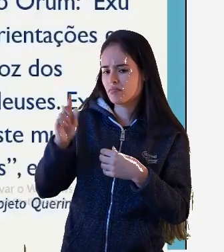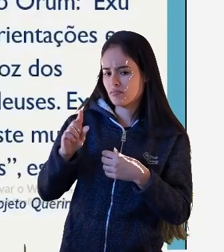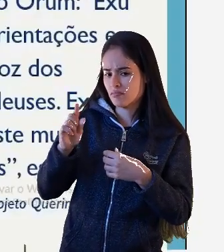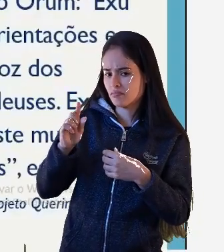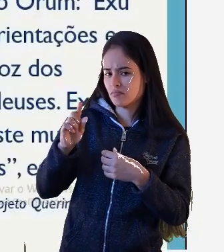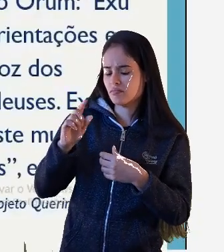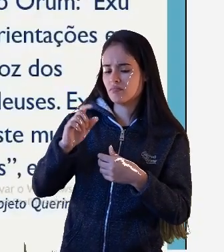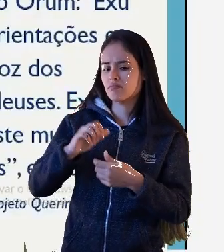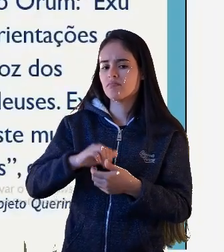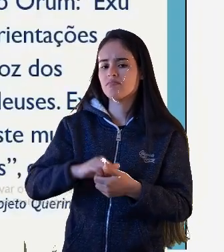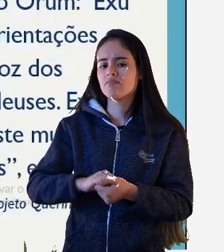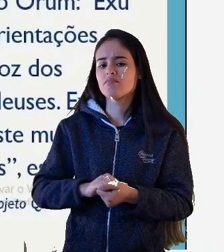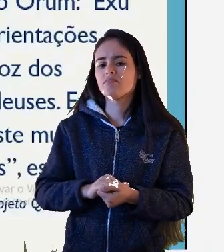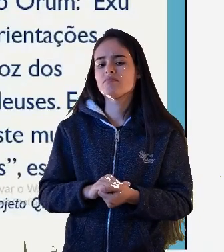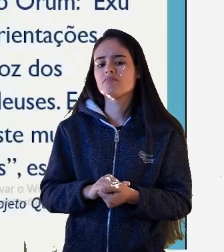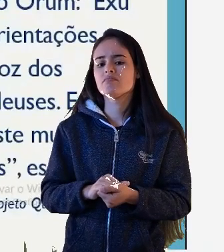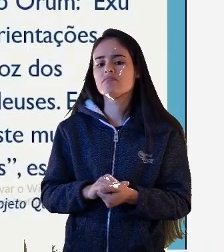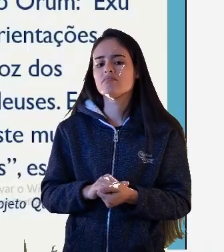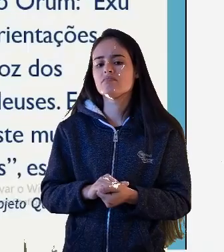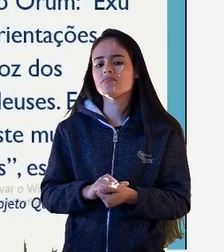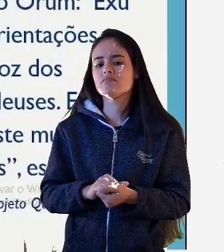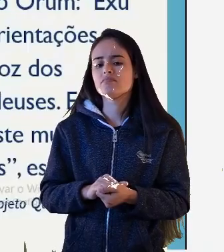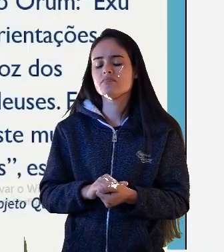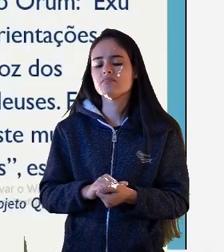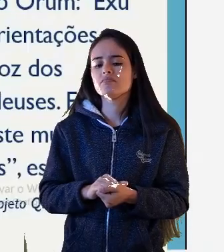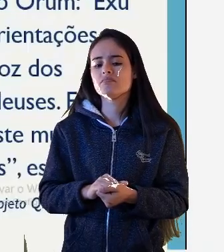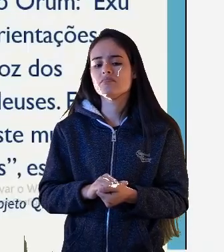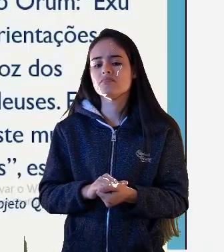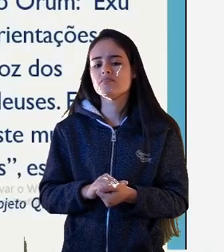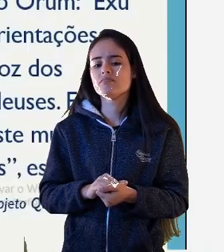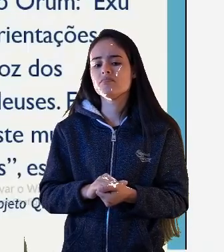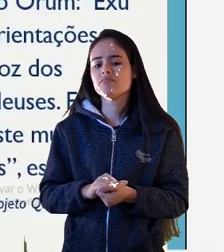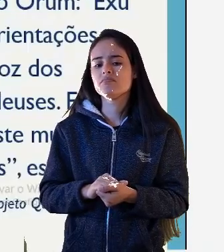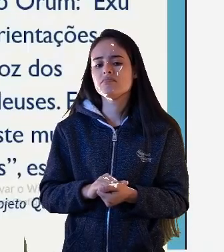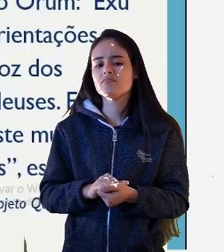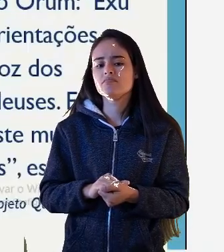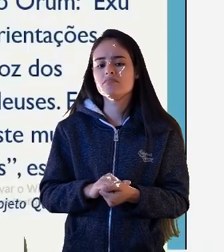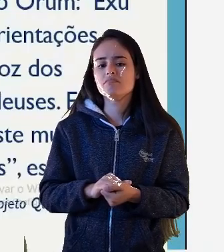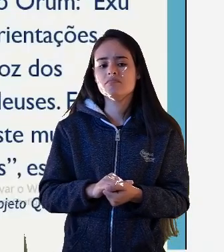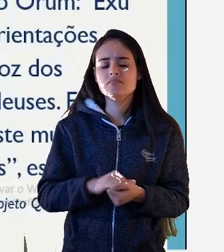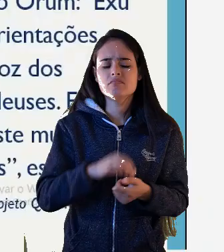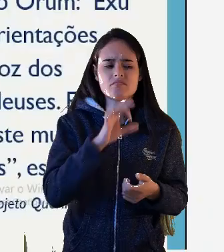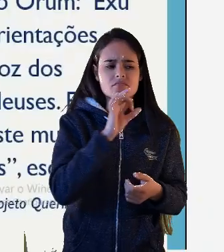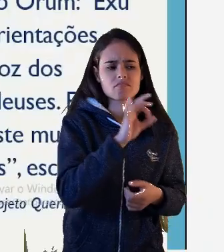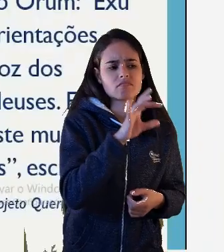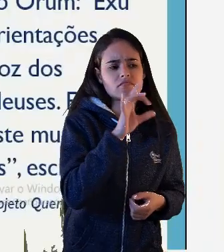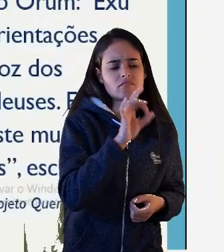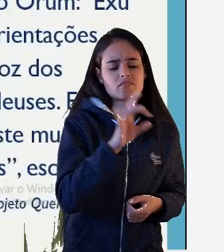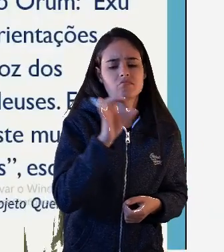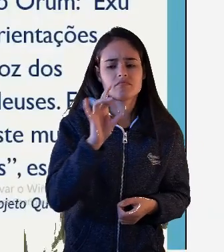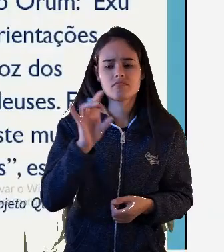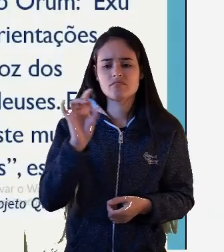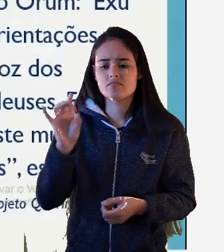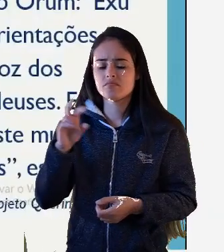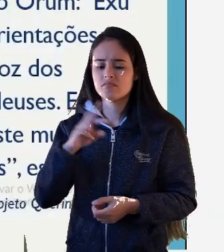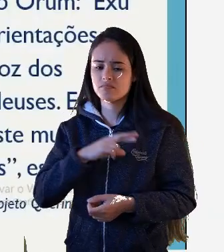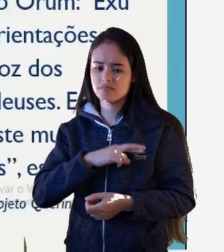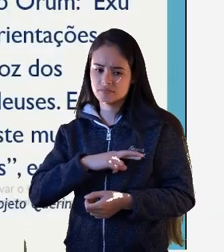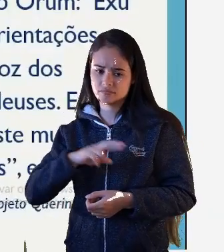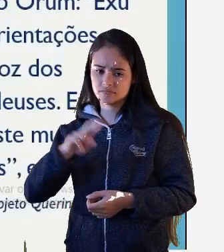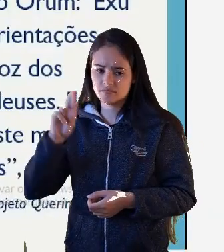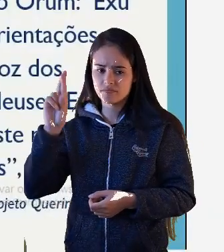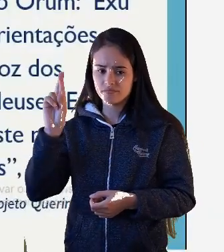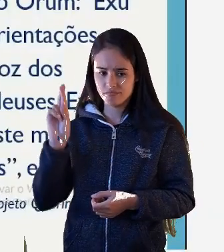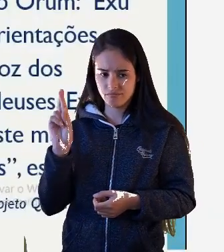né? Não rezar, né? Para poderem cultuar essas entidades, né? Então elas tinham que se proteger diante da mentira